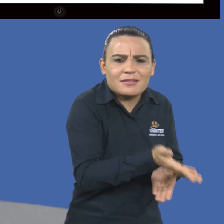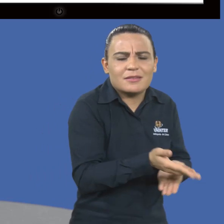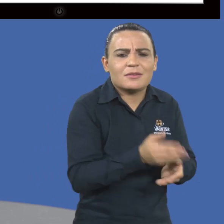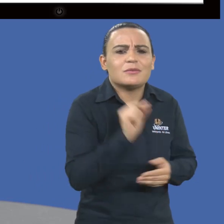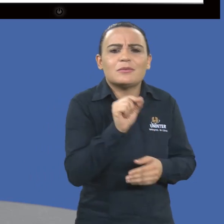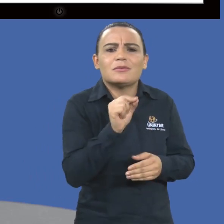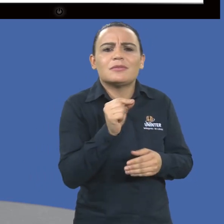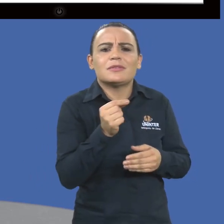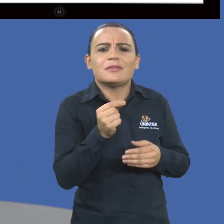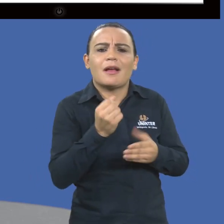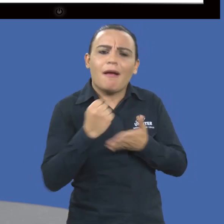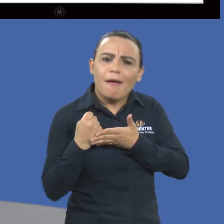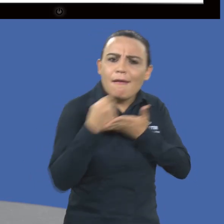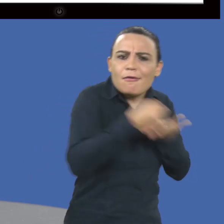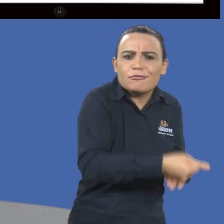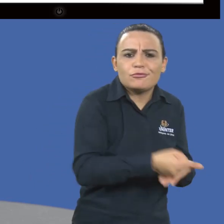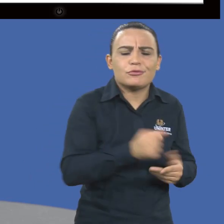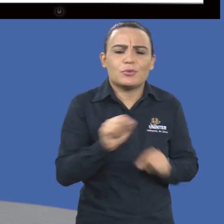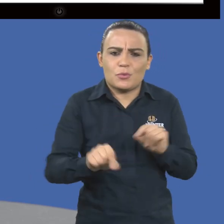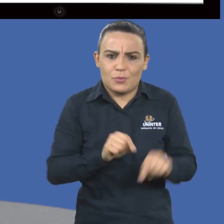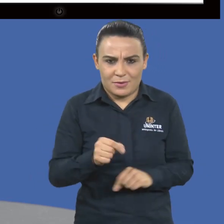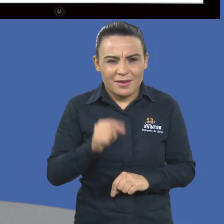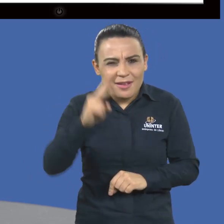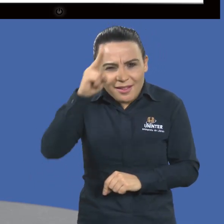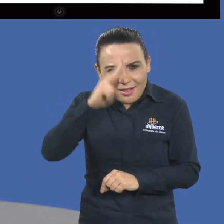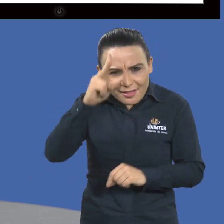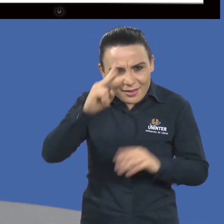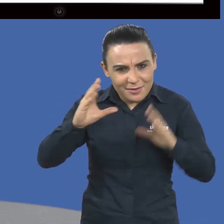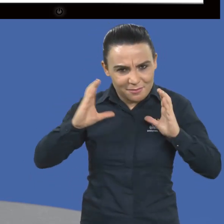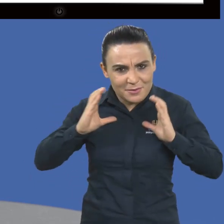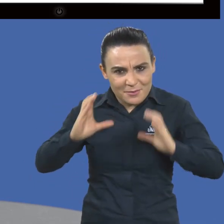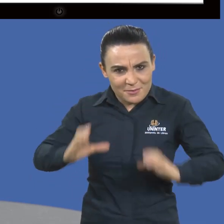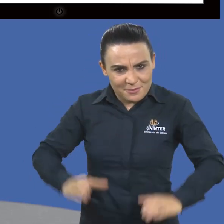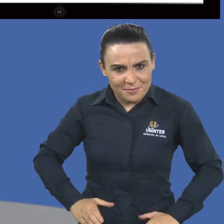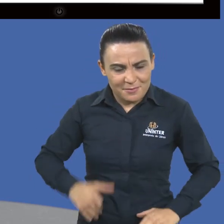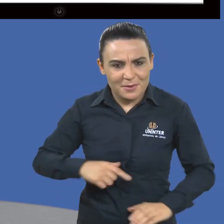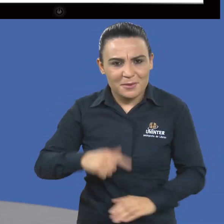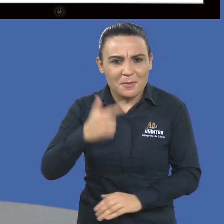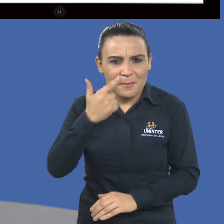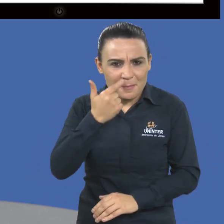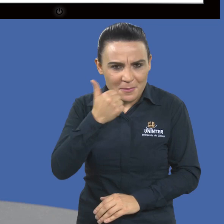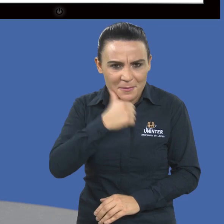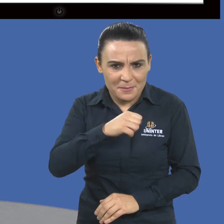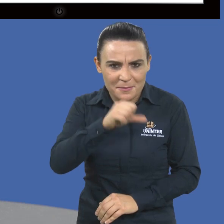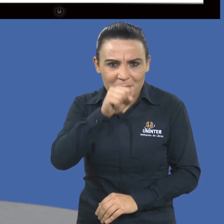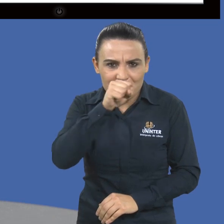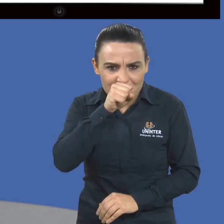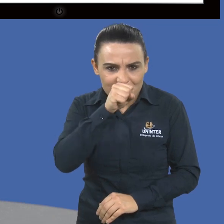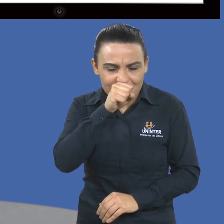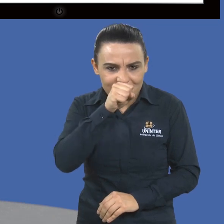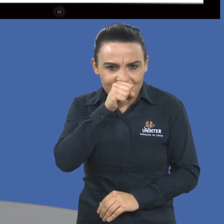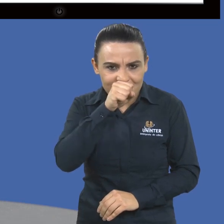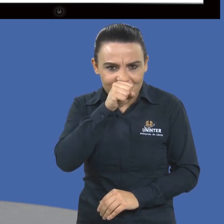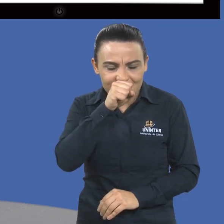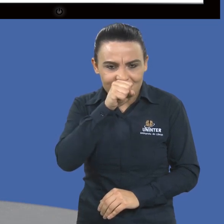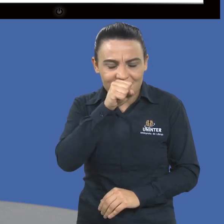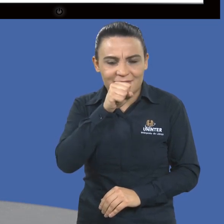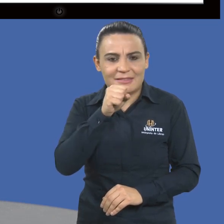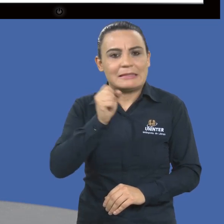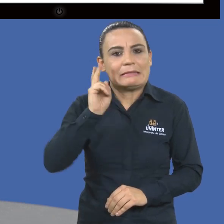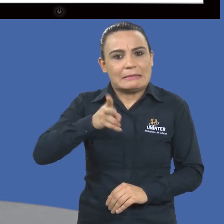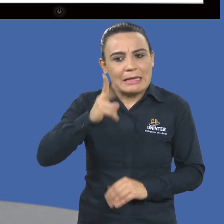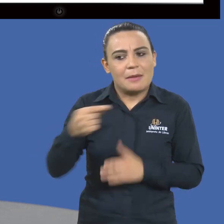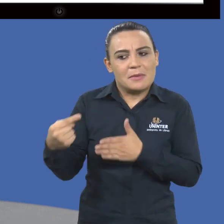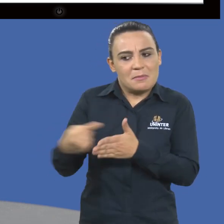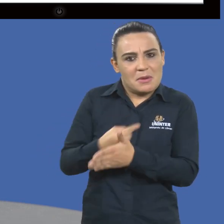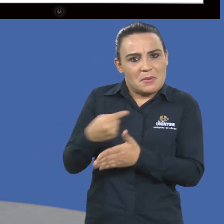importante aquelas fases que eu mostrei do comportamento dos pais, que eu chamei de normais diante do nascimento